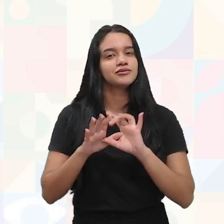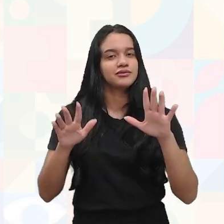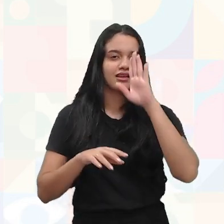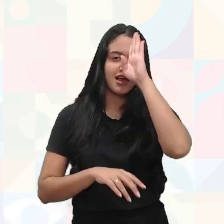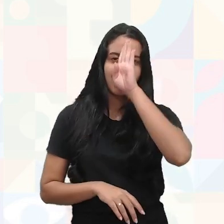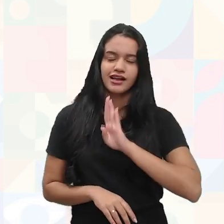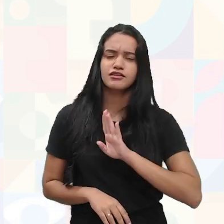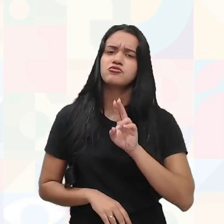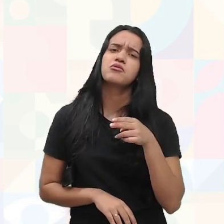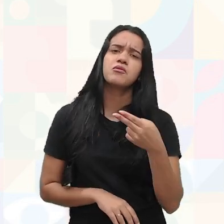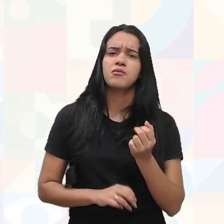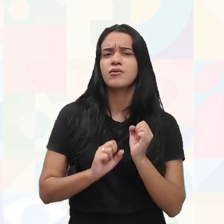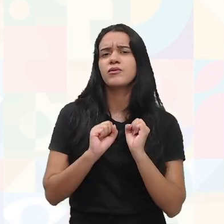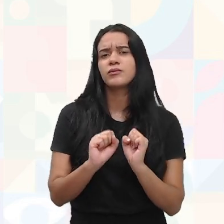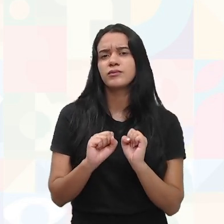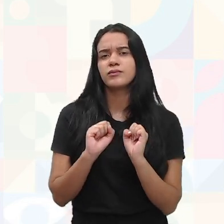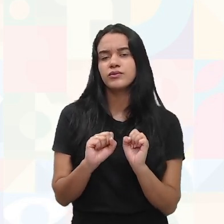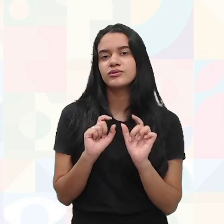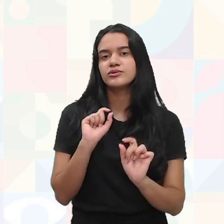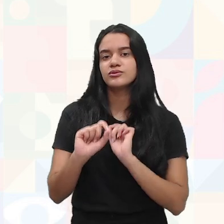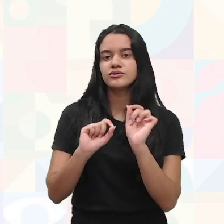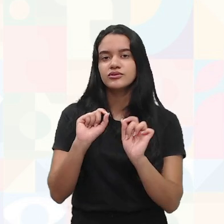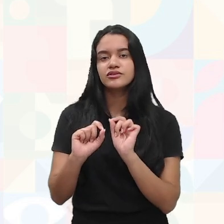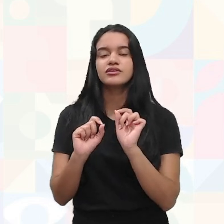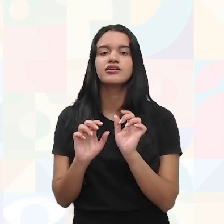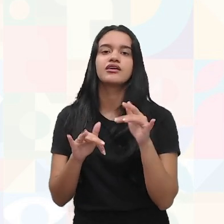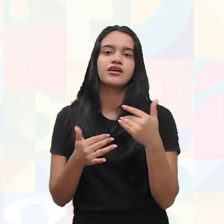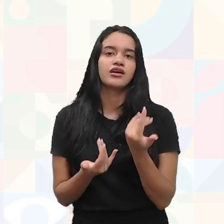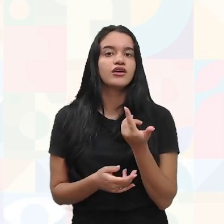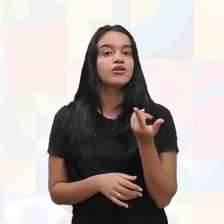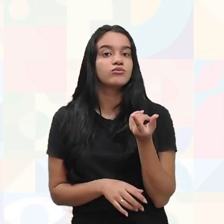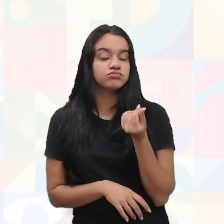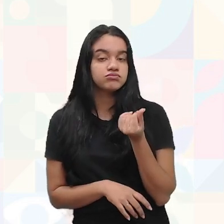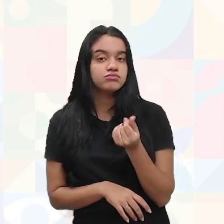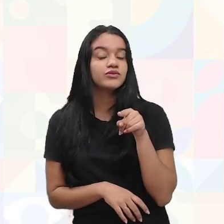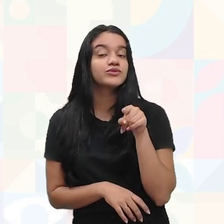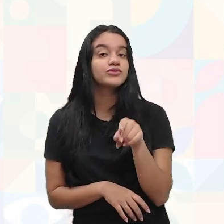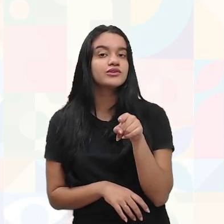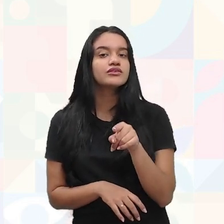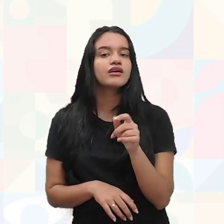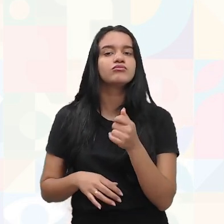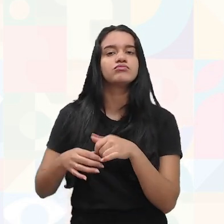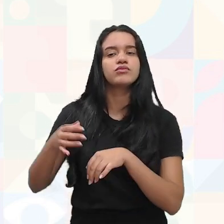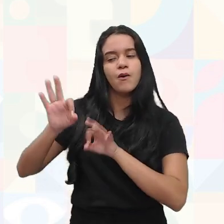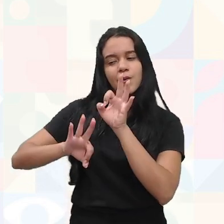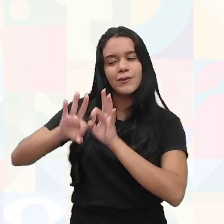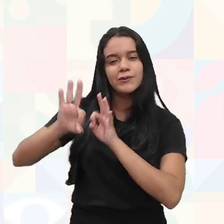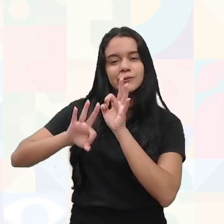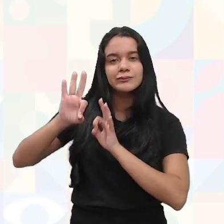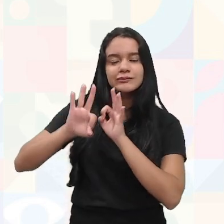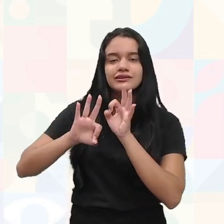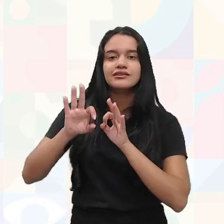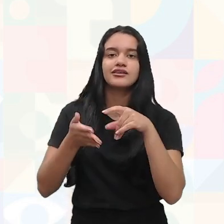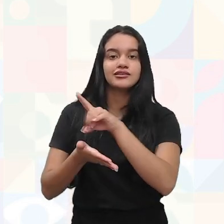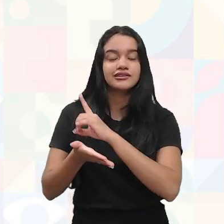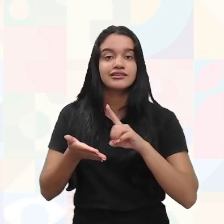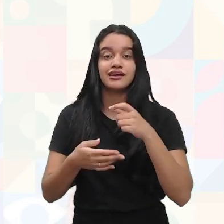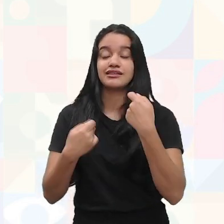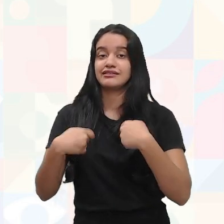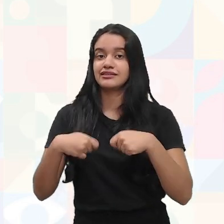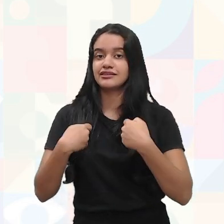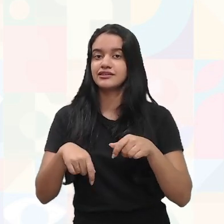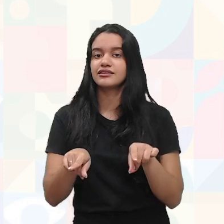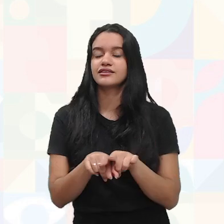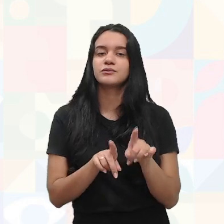gratuitamente ou podem ser adquiridos por uma pequena taxa, permitindo personalizar os designs de acordo com as necessidades